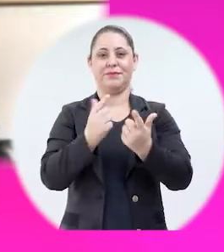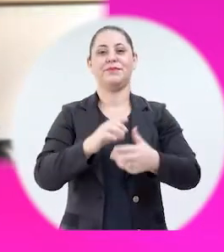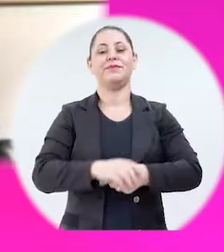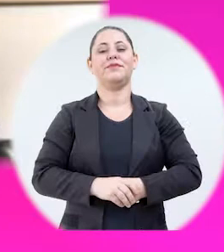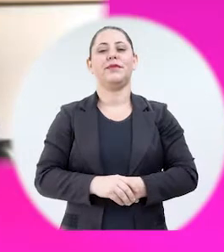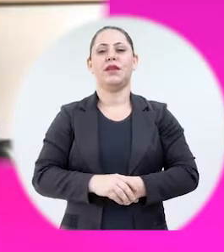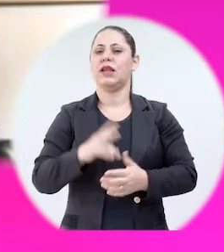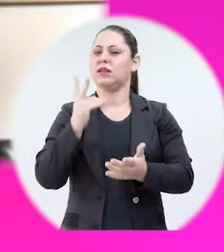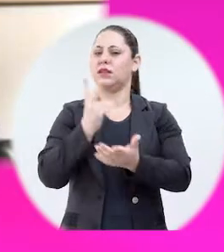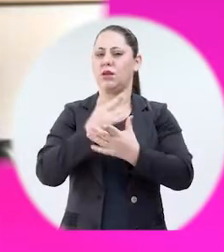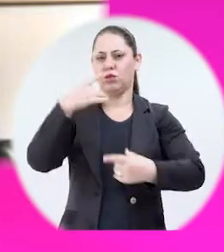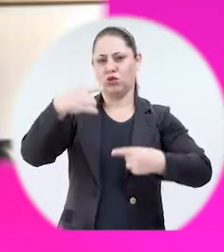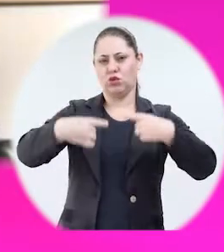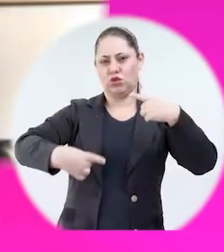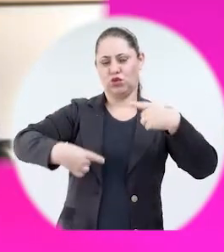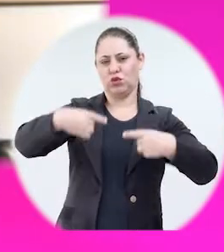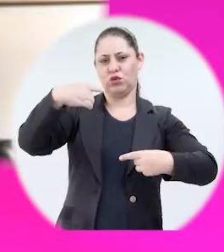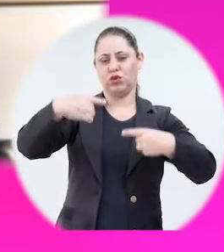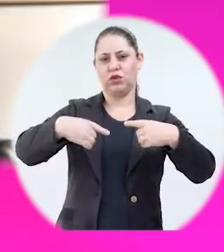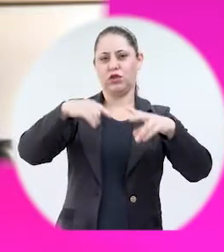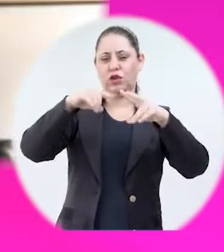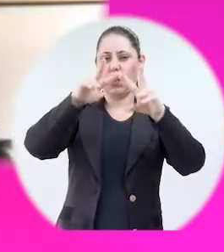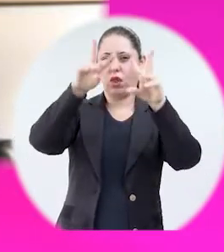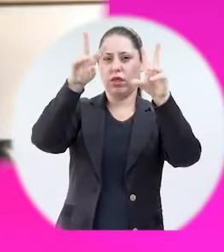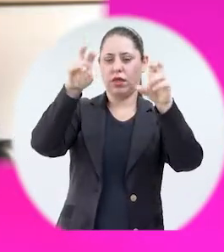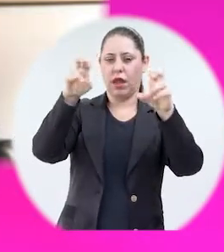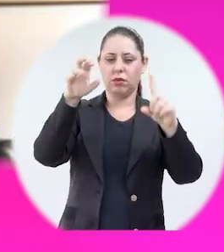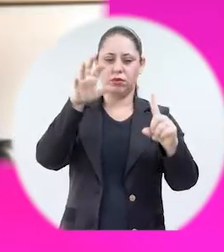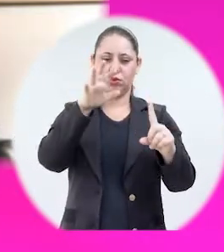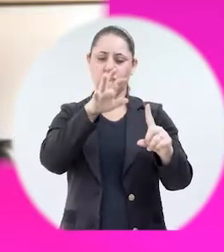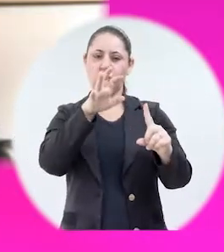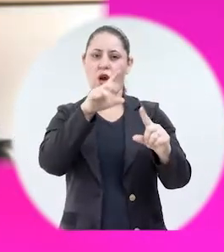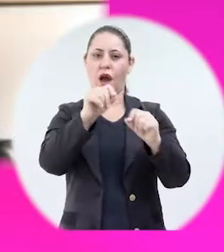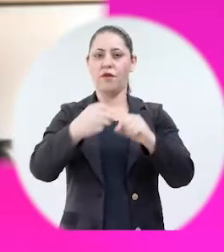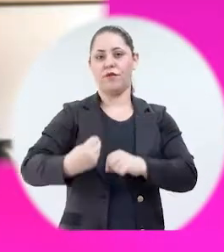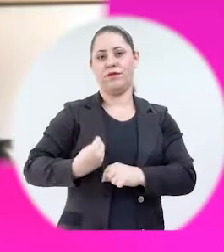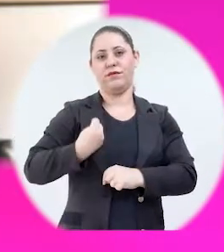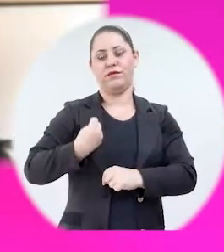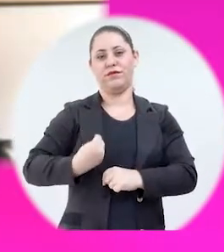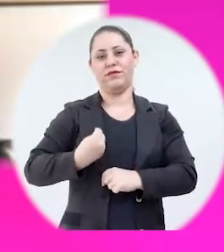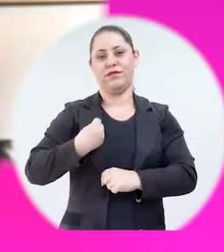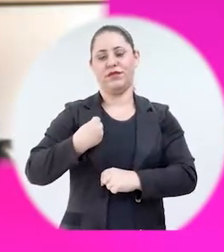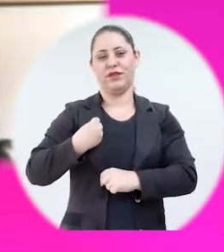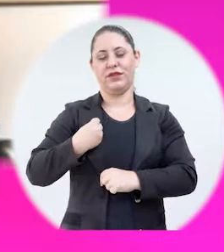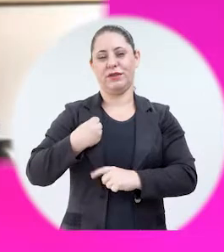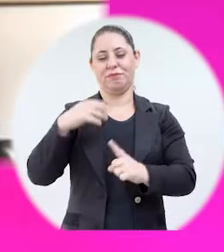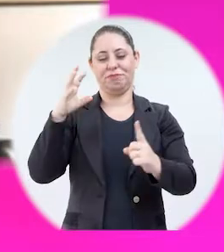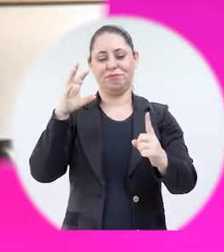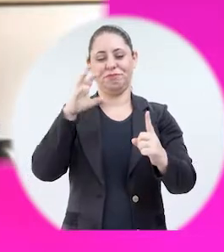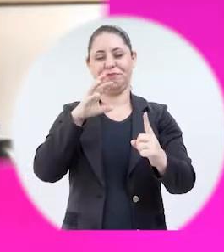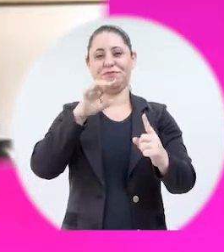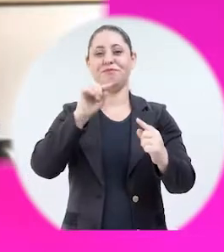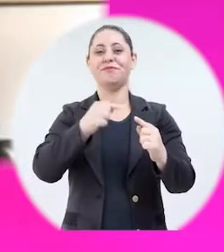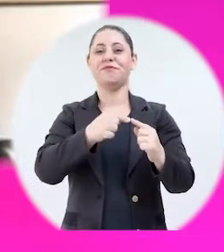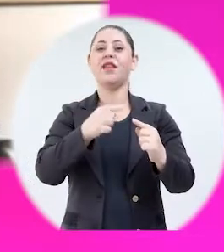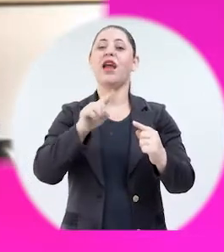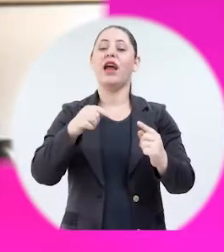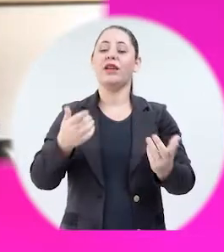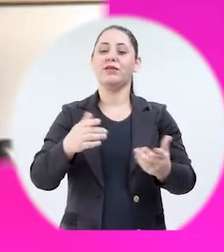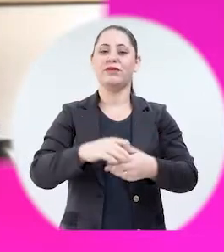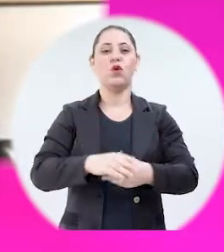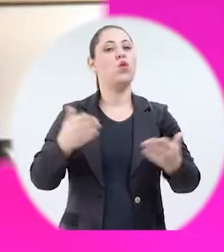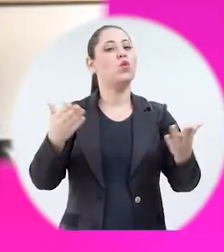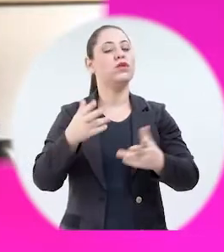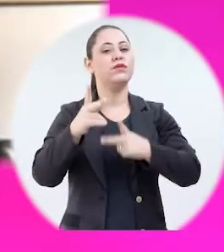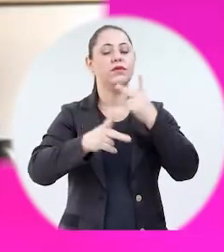Legislativa, sempre debatendo temas que afetam diretamente a vida do nosso público-alvo. E hoje nós vamos